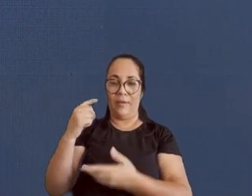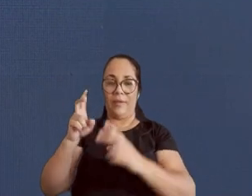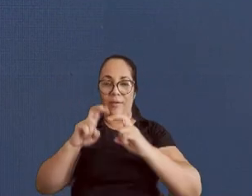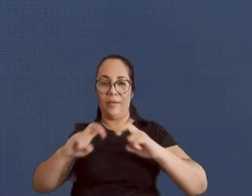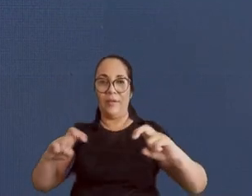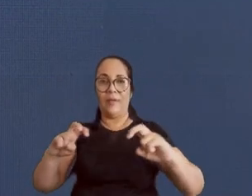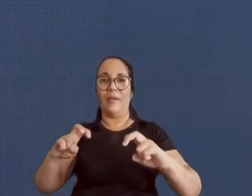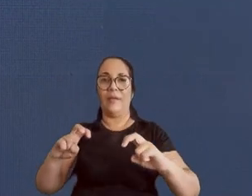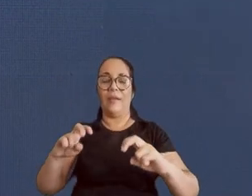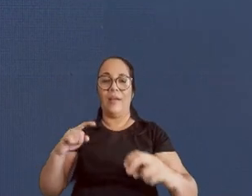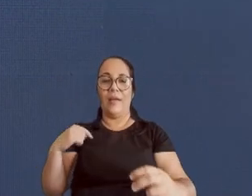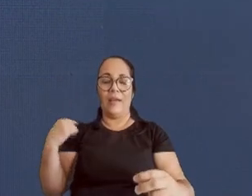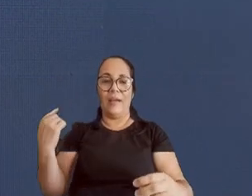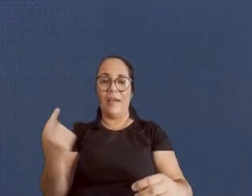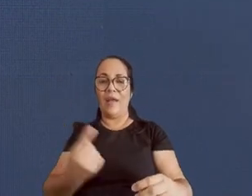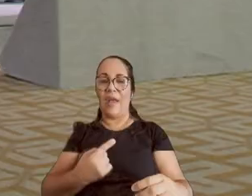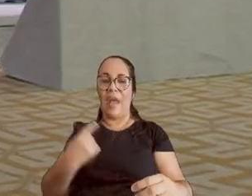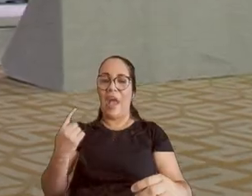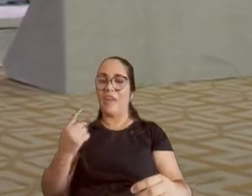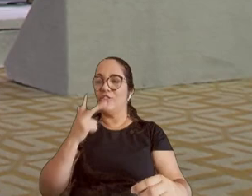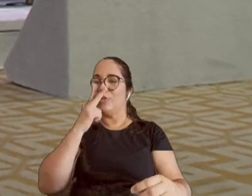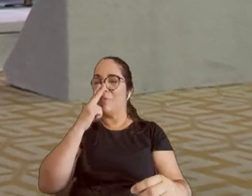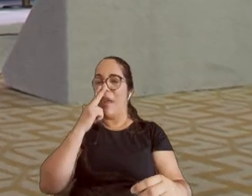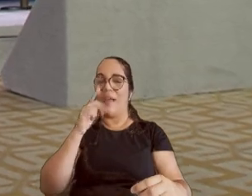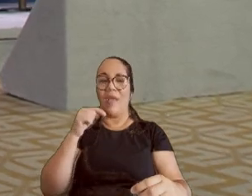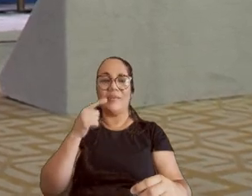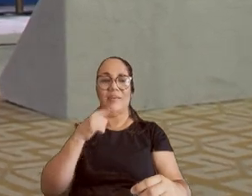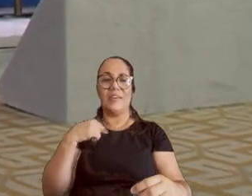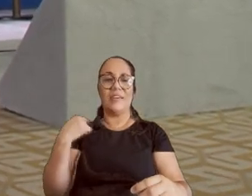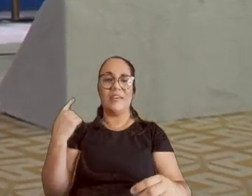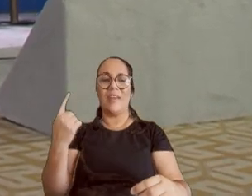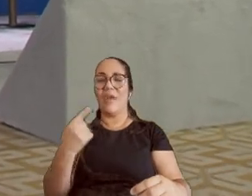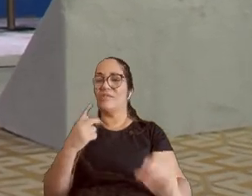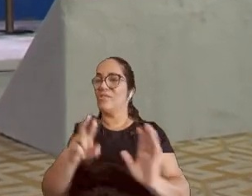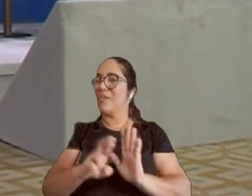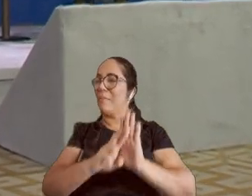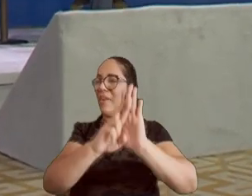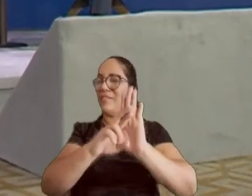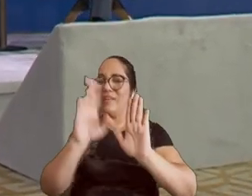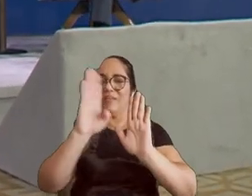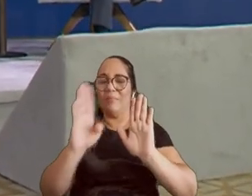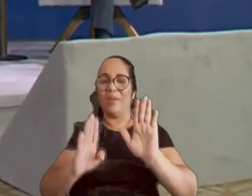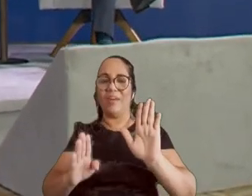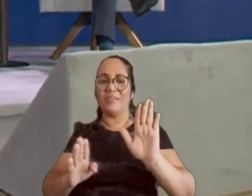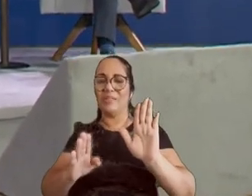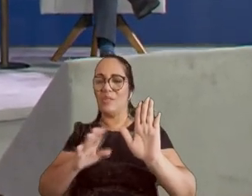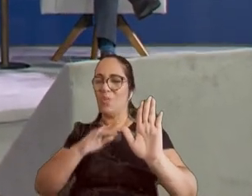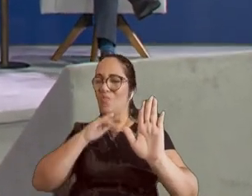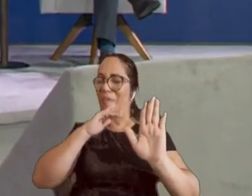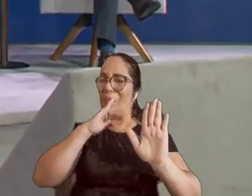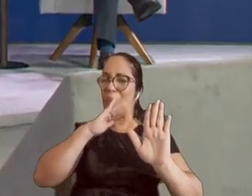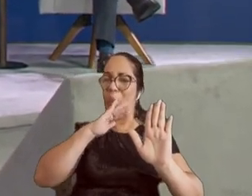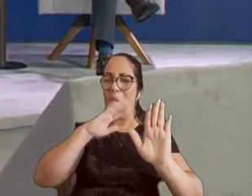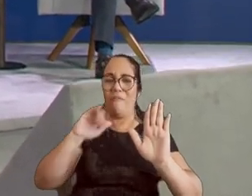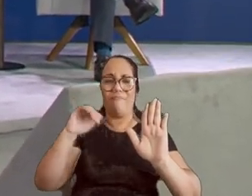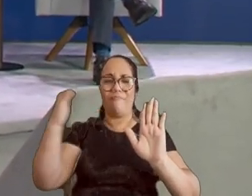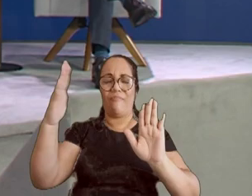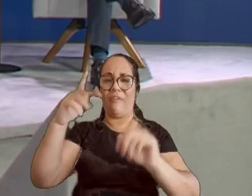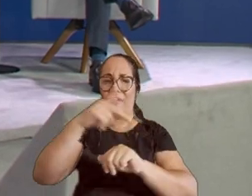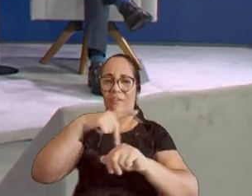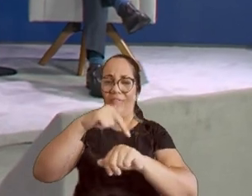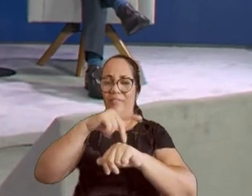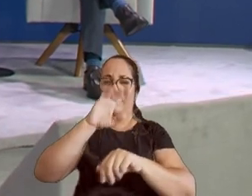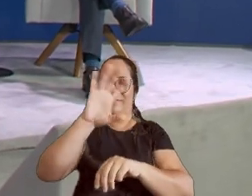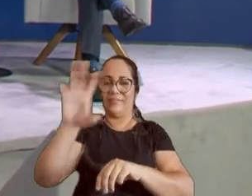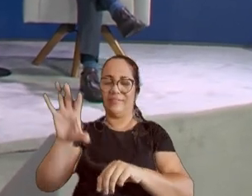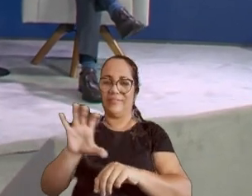que disse que a gente se vende muito mal né que a gente carrega uns pianos né carrega uns pesos de com relação à questão na relação Agro